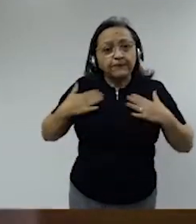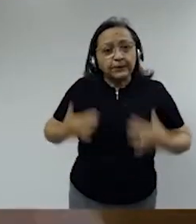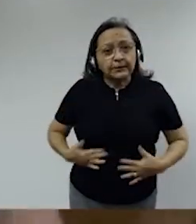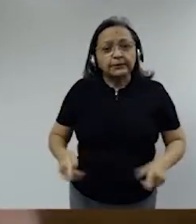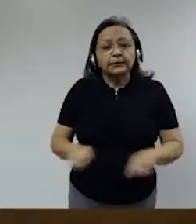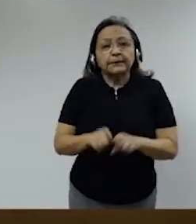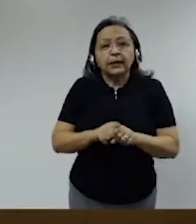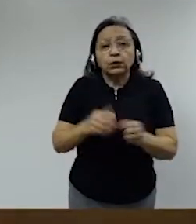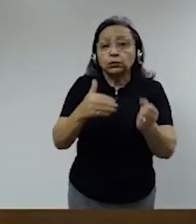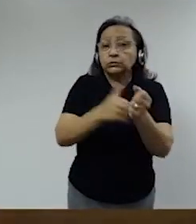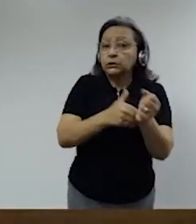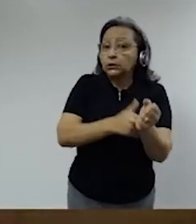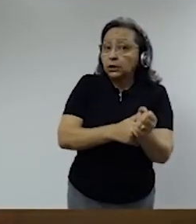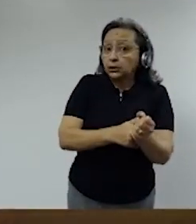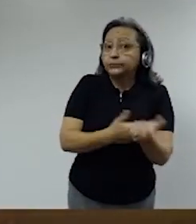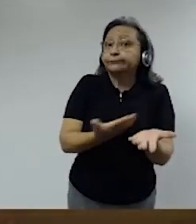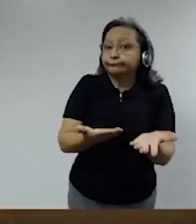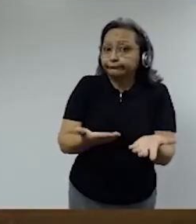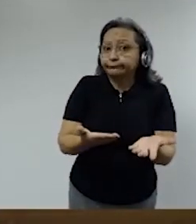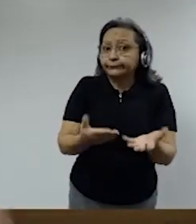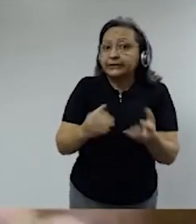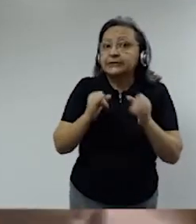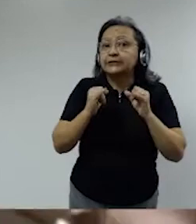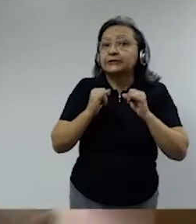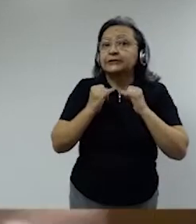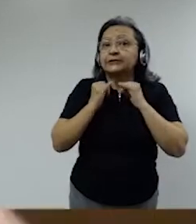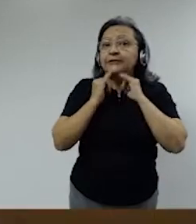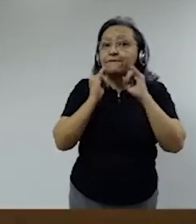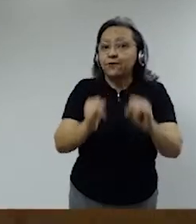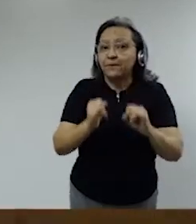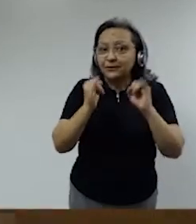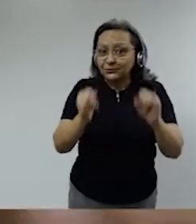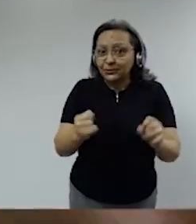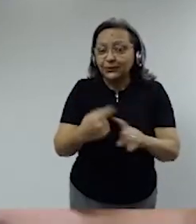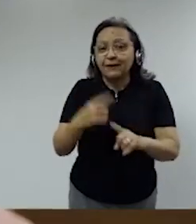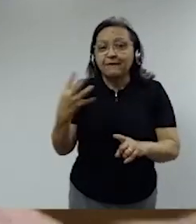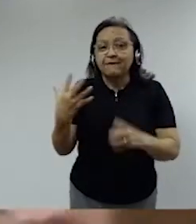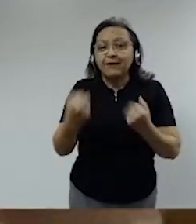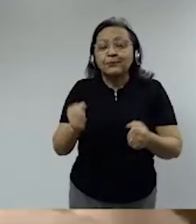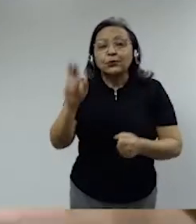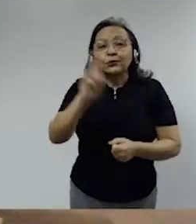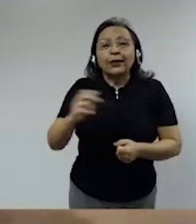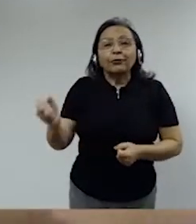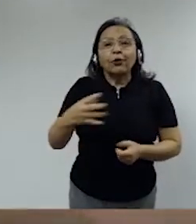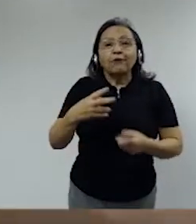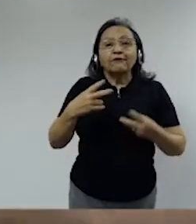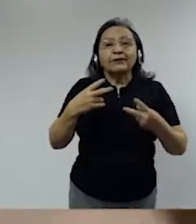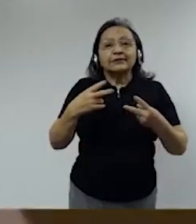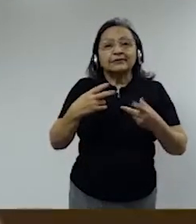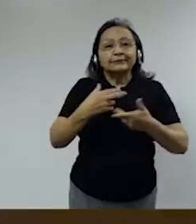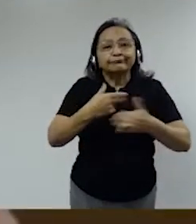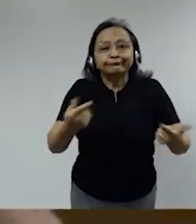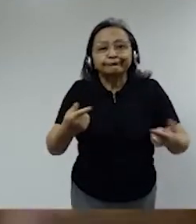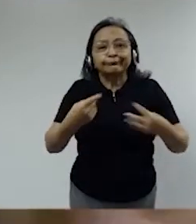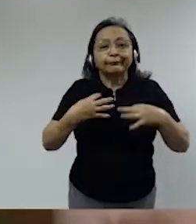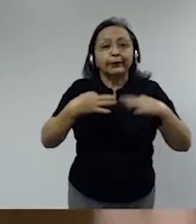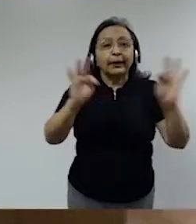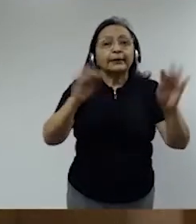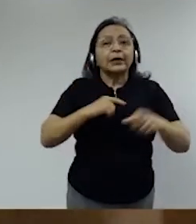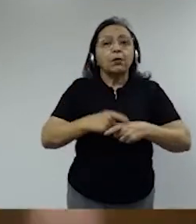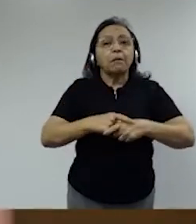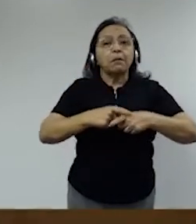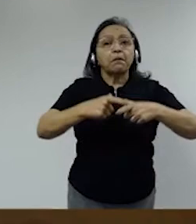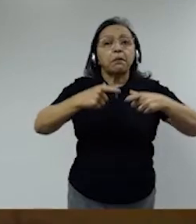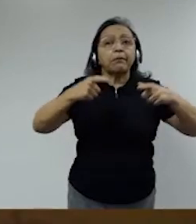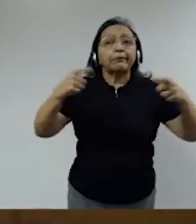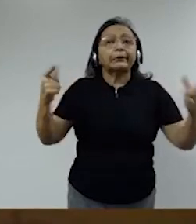o sigilo e confidencialidade desses dados, porque já que a gente vai utilizar novas ferramentas, a gente tem aí um aumento do risco de